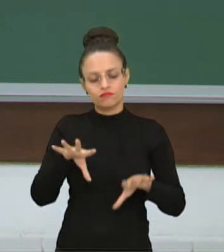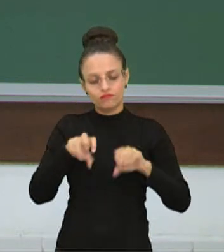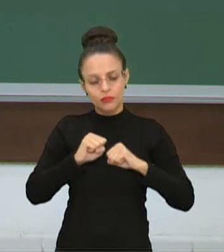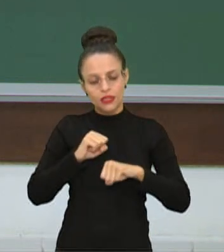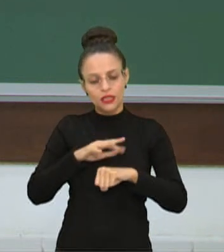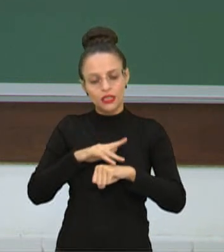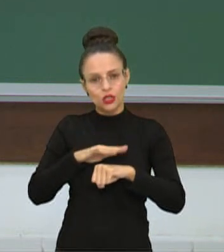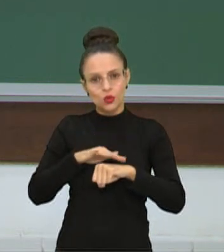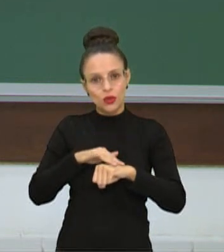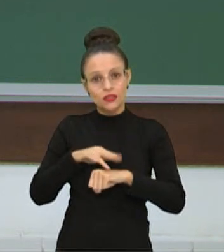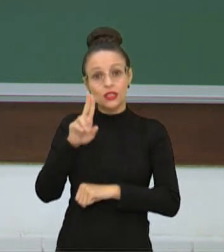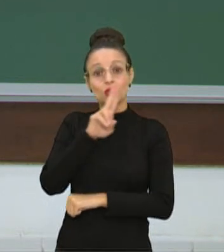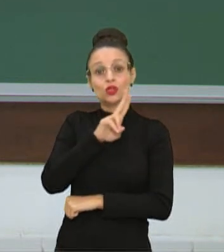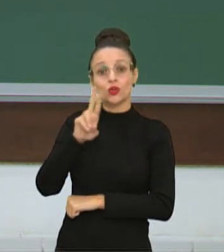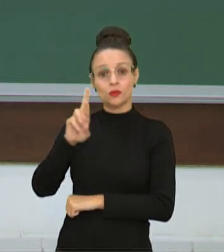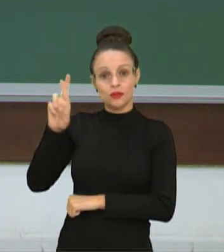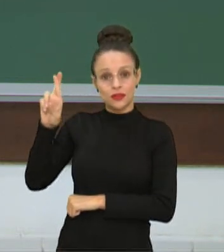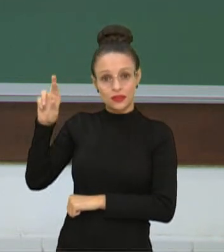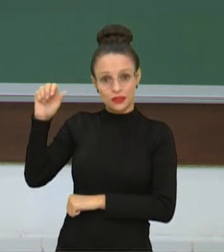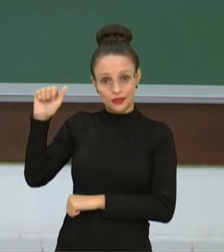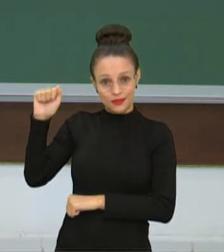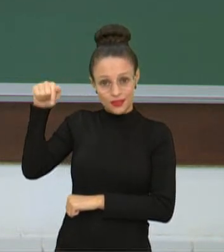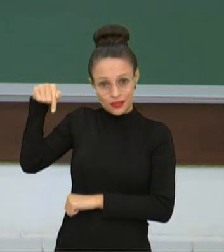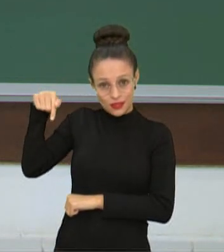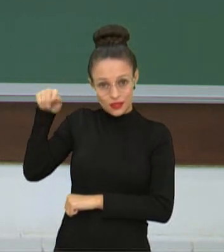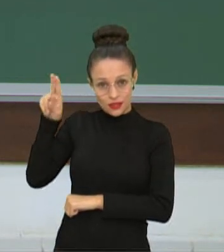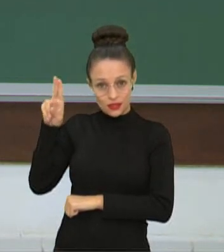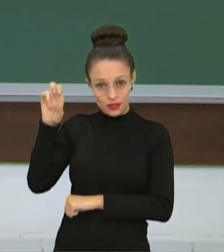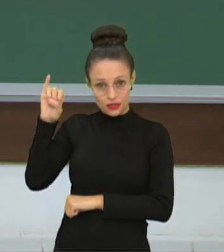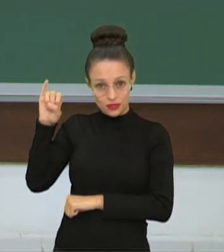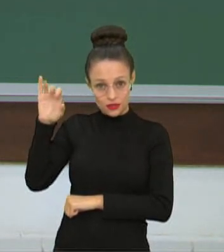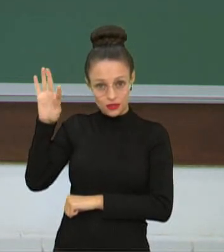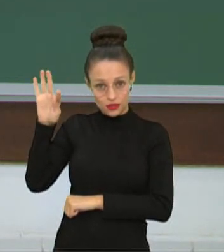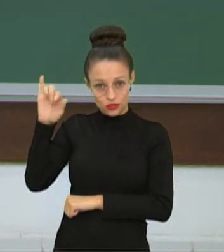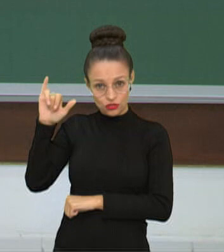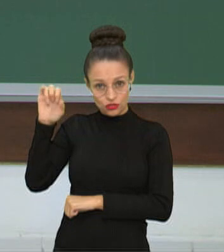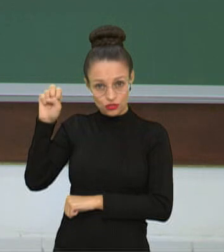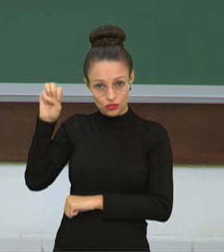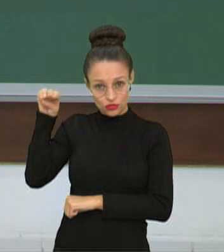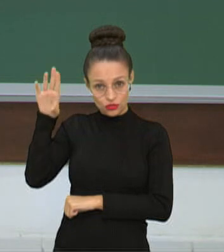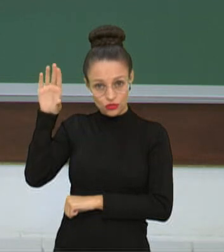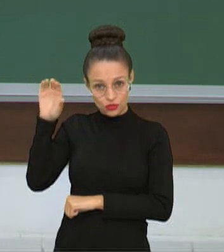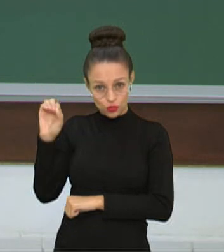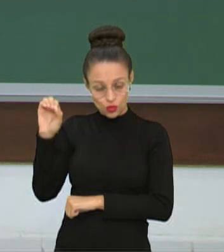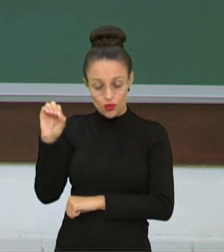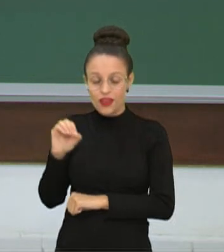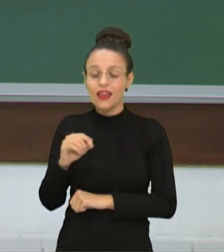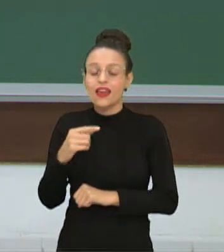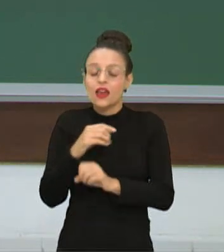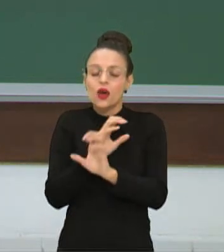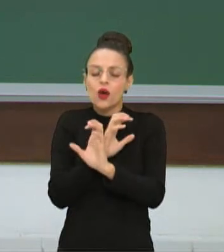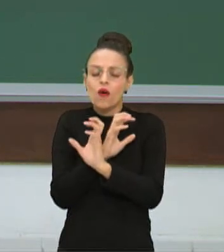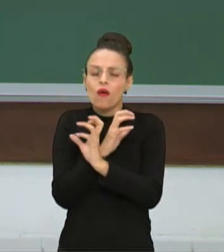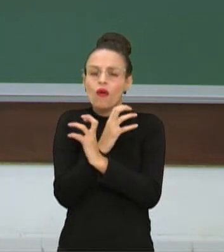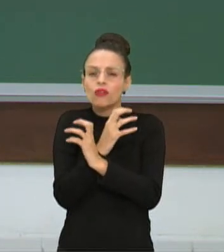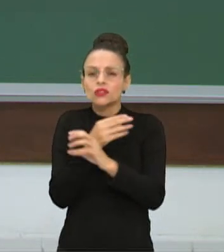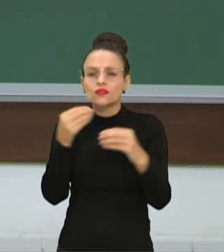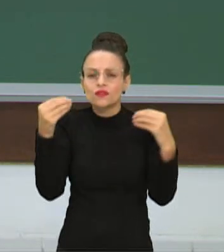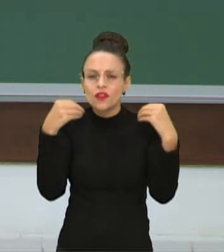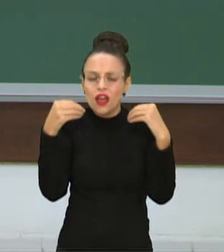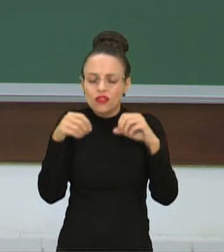chamada raquitismo, tá? Então, pessoas com carência de vitamina D ficam com os ossos muito mais